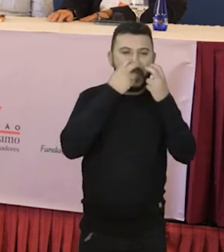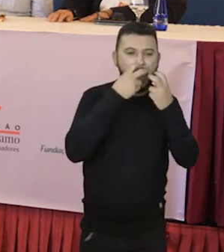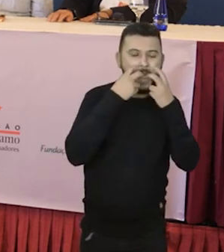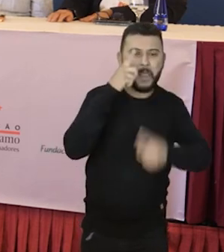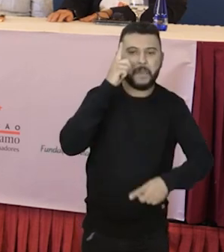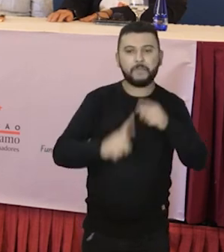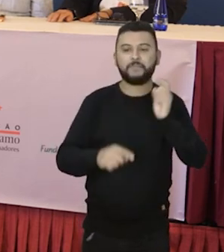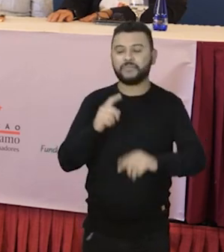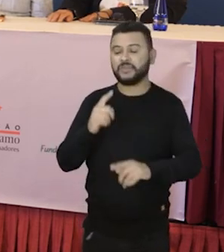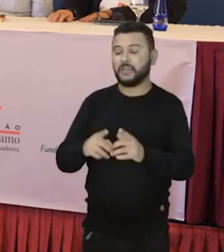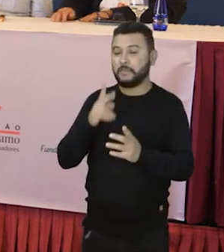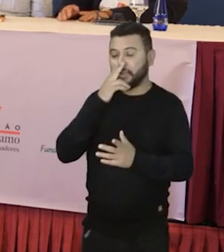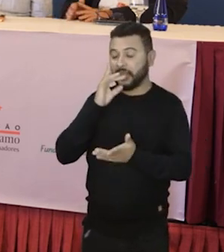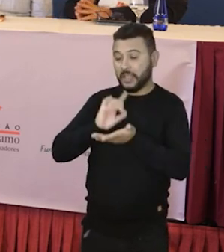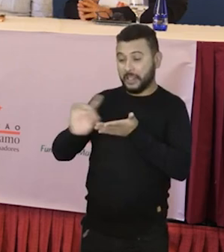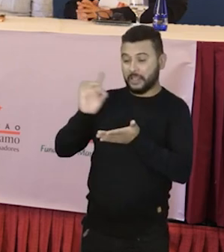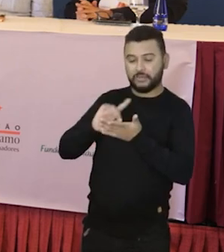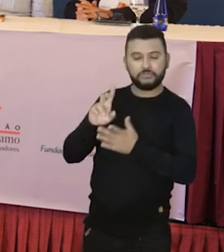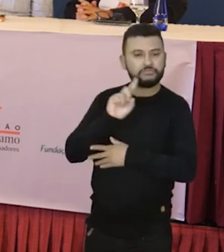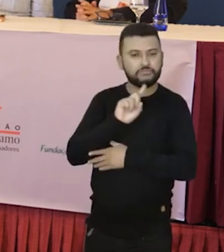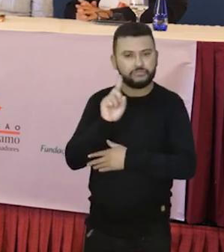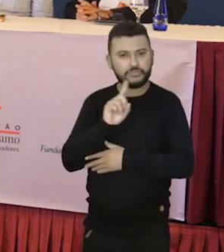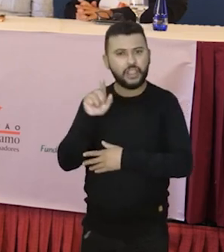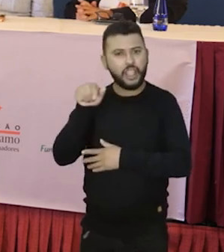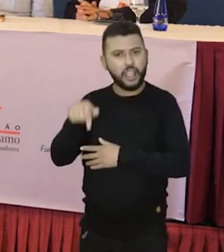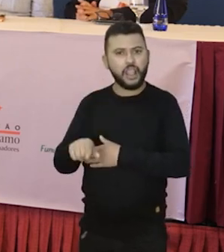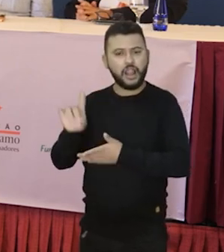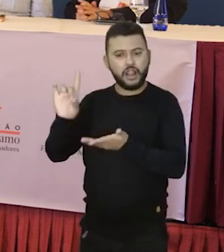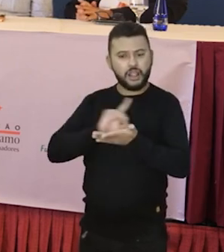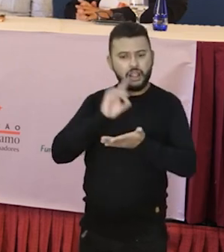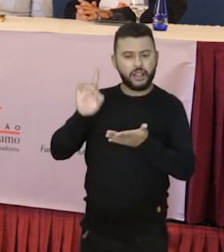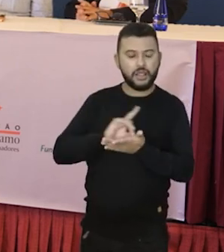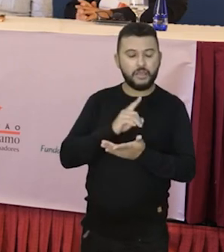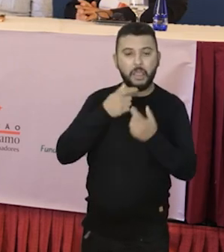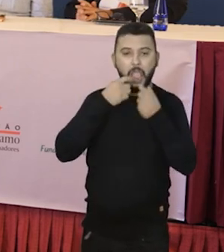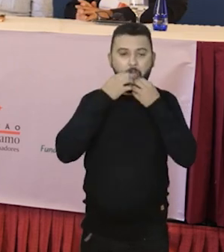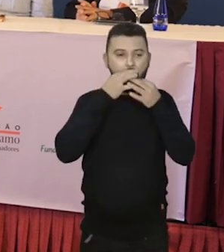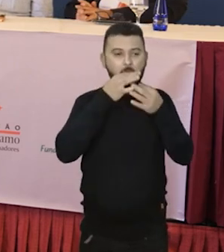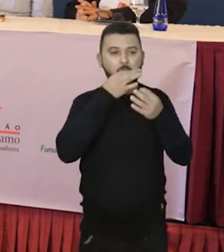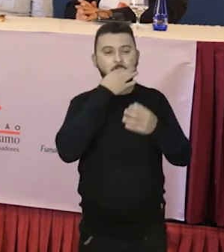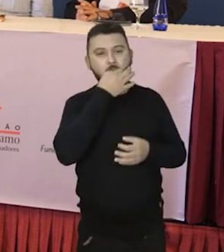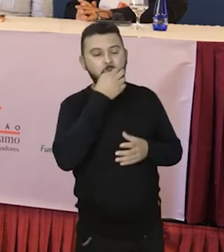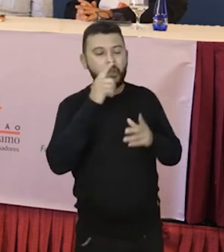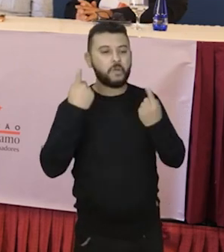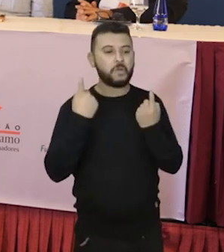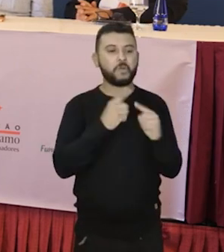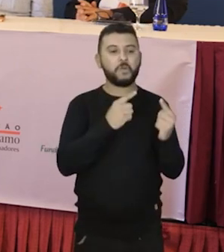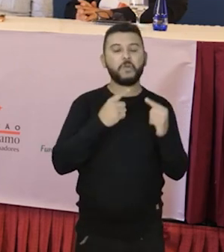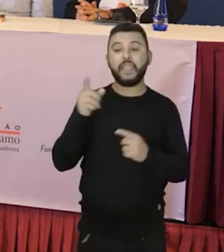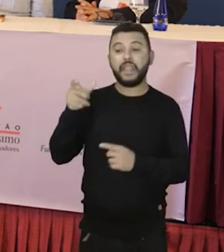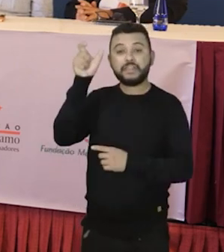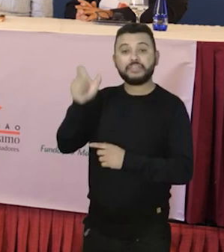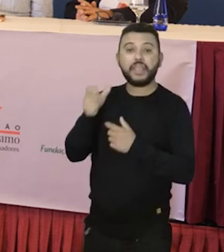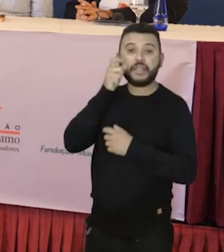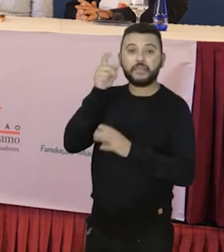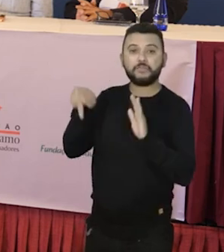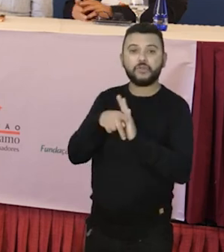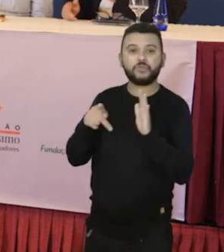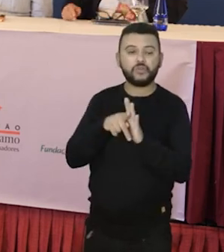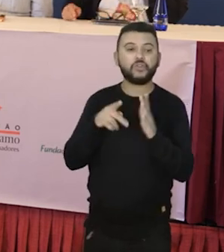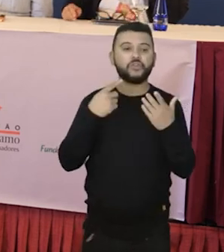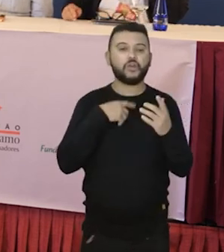e muitas vezes ela não estão banhando Porque nós não fizemos aquilo que nós temos durante o processo